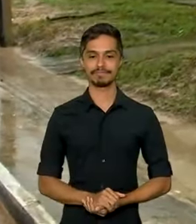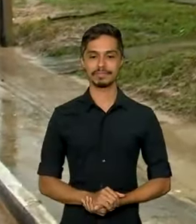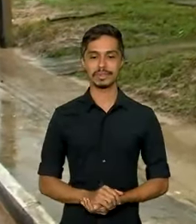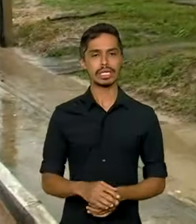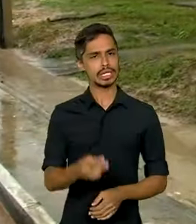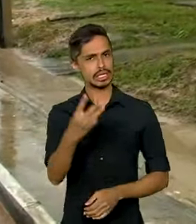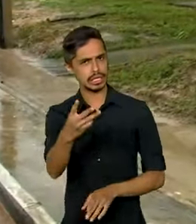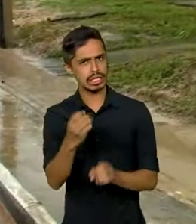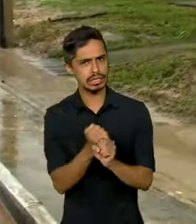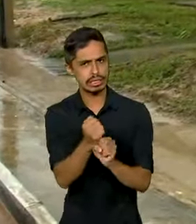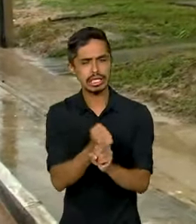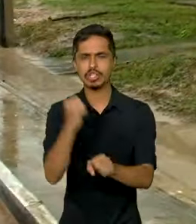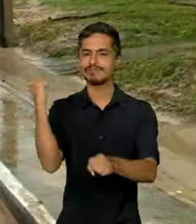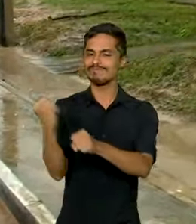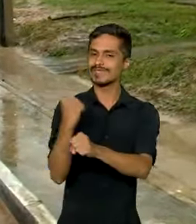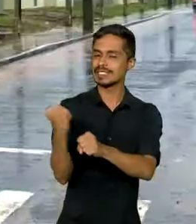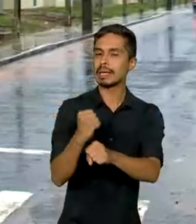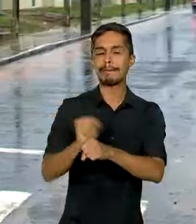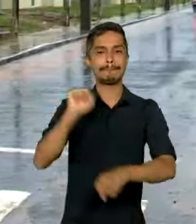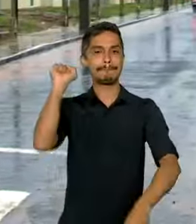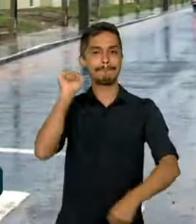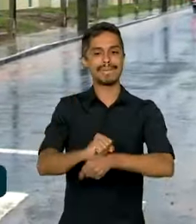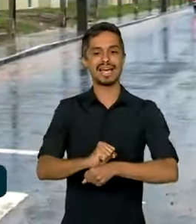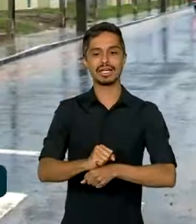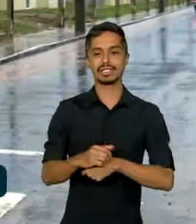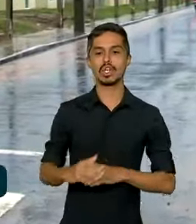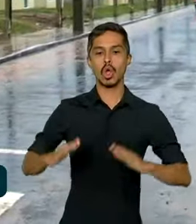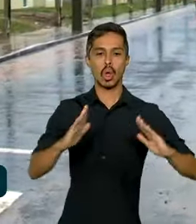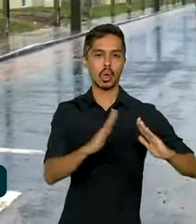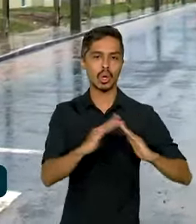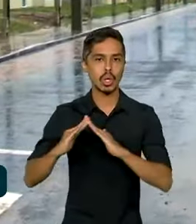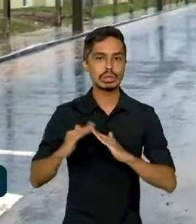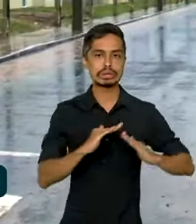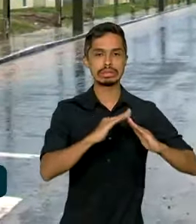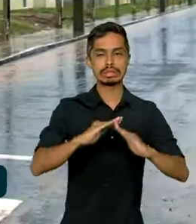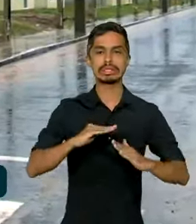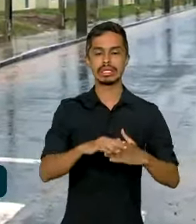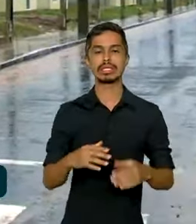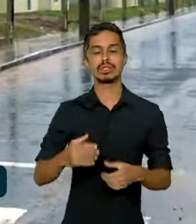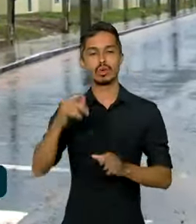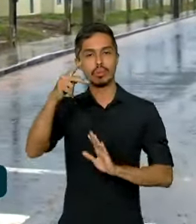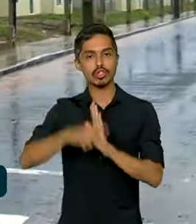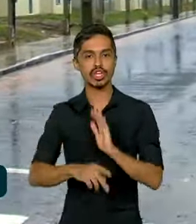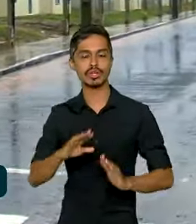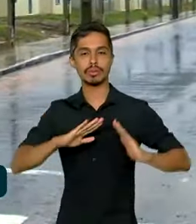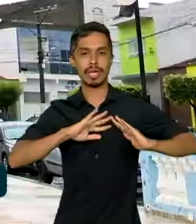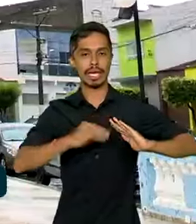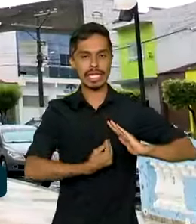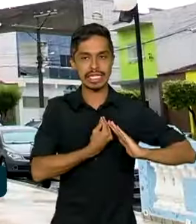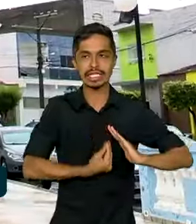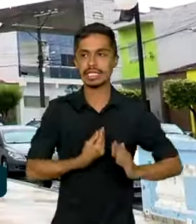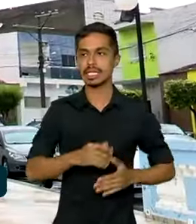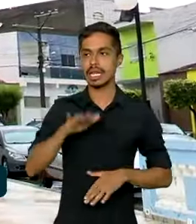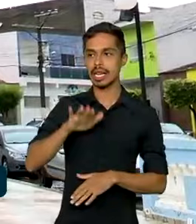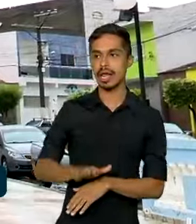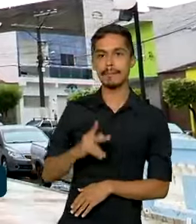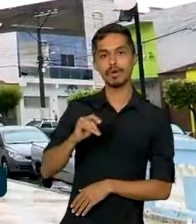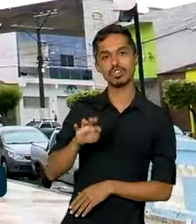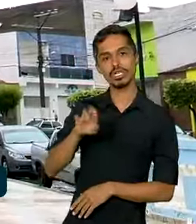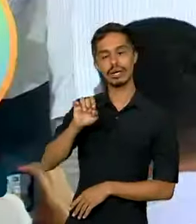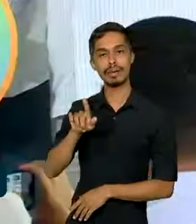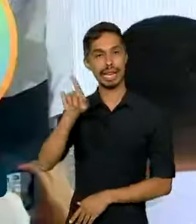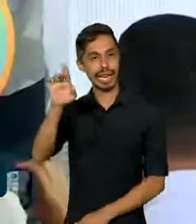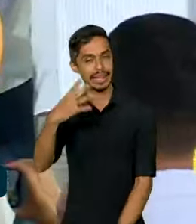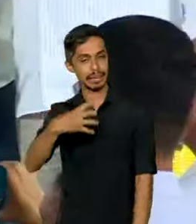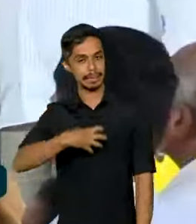Após 3 anos de obras paralisadas, o condomínio de moradias sociais do programa Minha Casa Minha Vida, que fica em Botirama, na